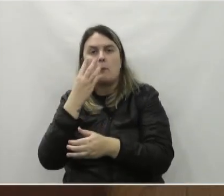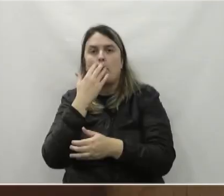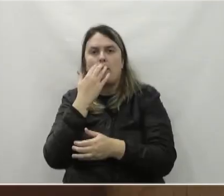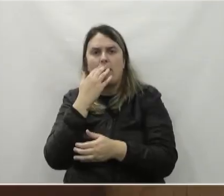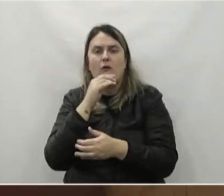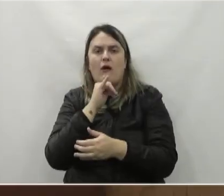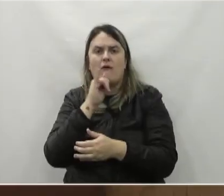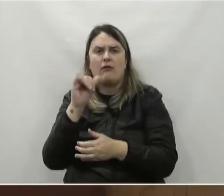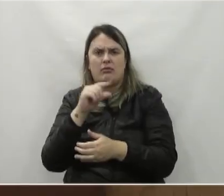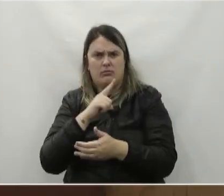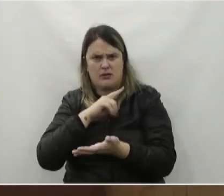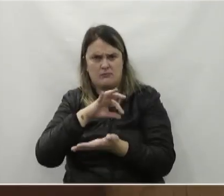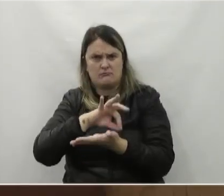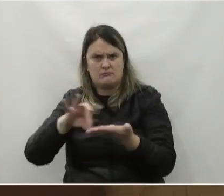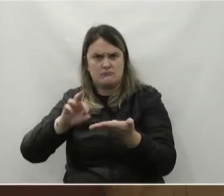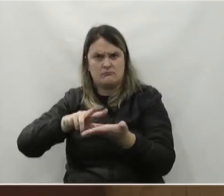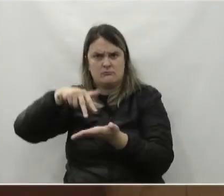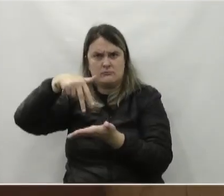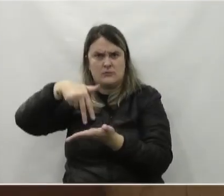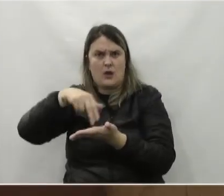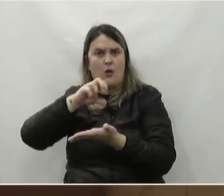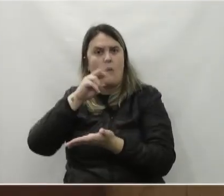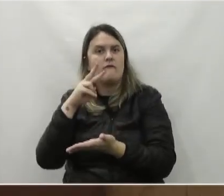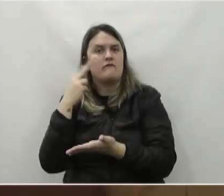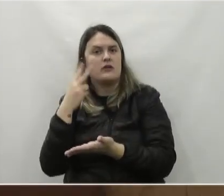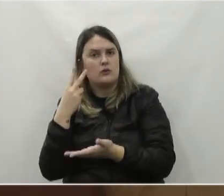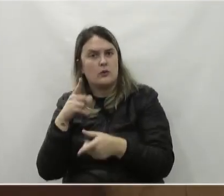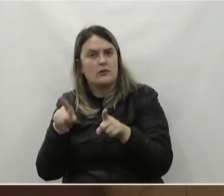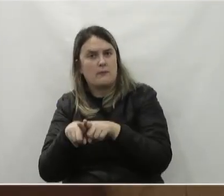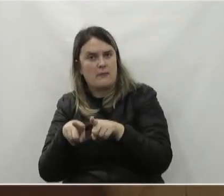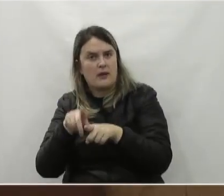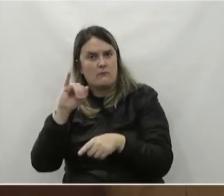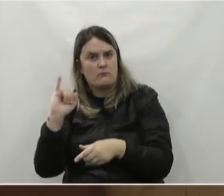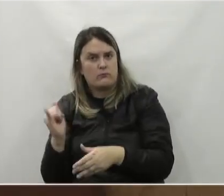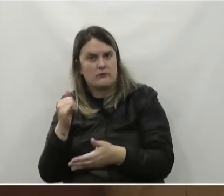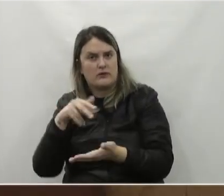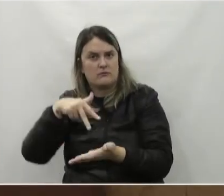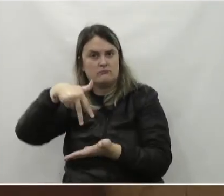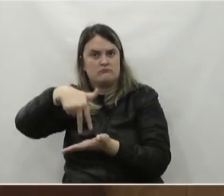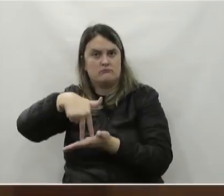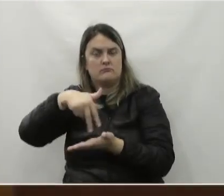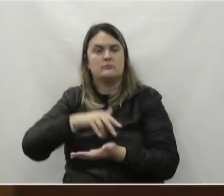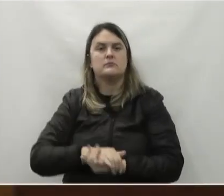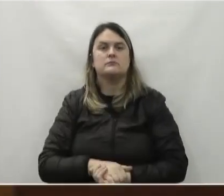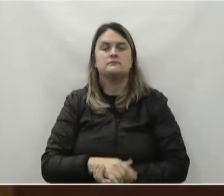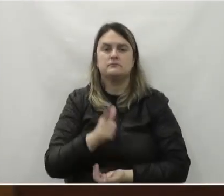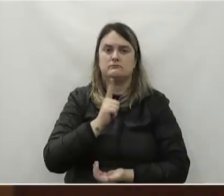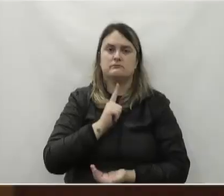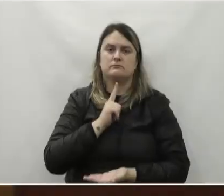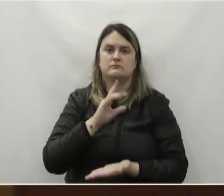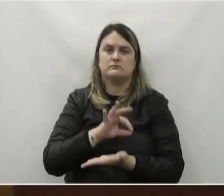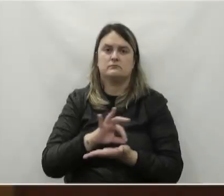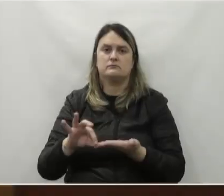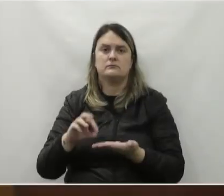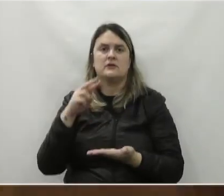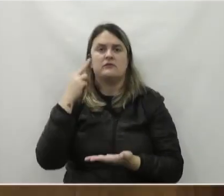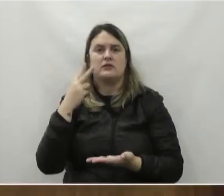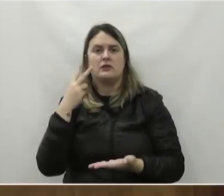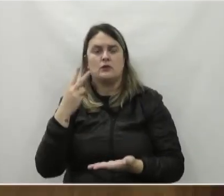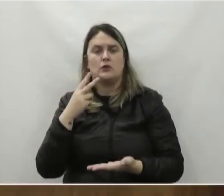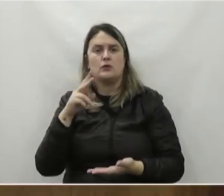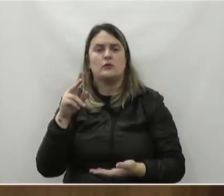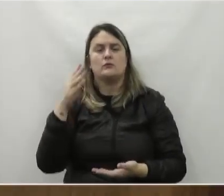alguém inscrito para a tribuna popular ou algum dos edis inscrito para o uso da palavra no horário do expediente. Encontra-se inscrito o vereador